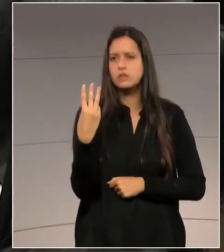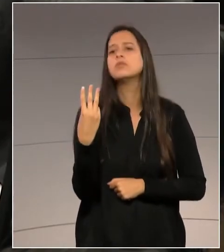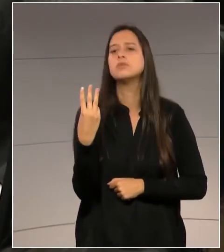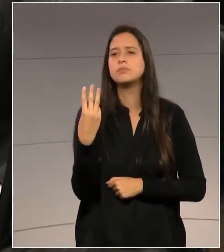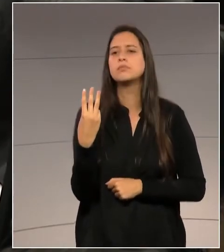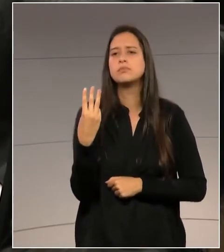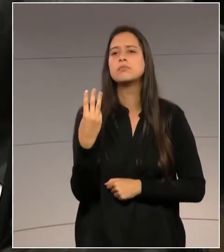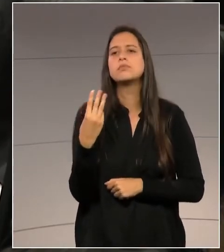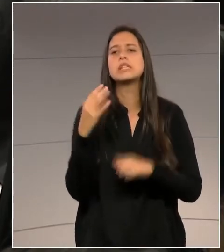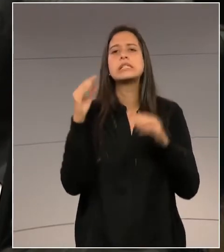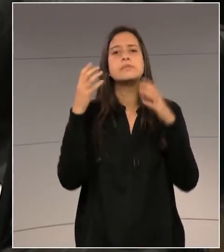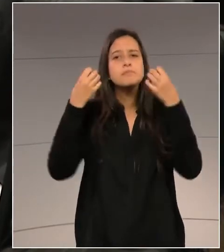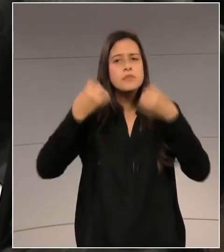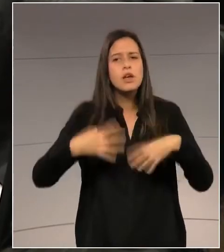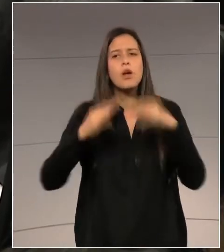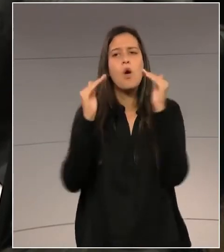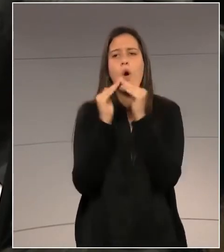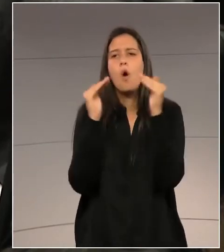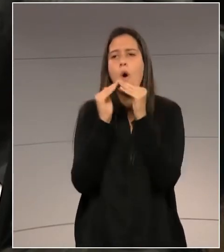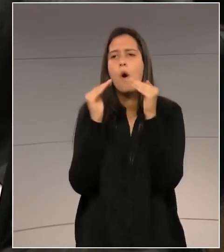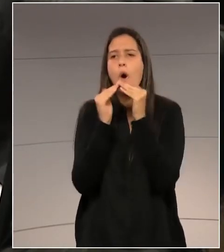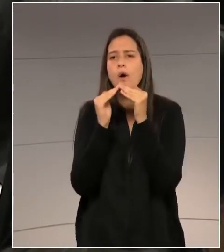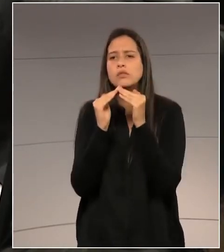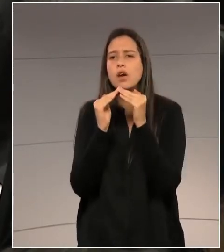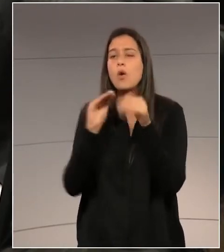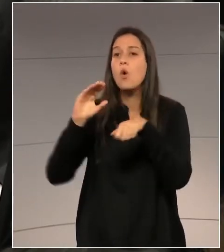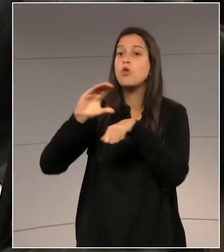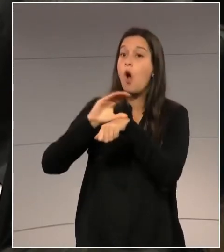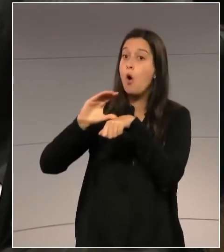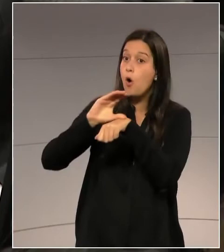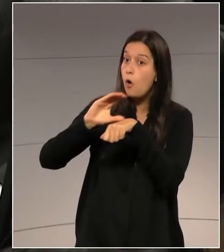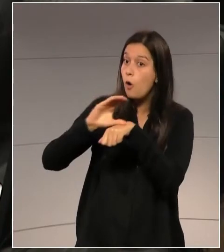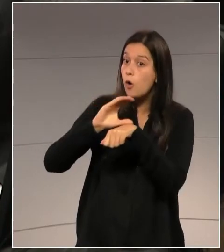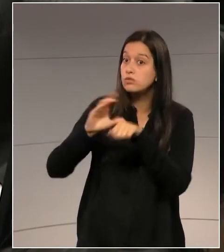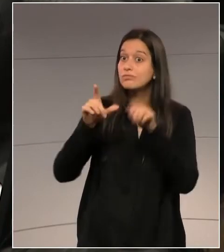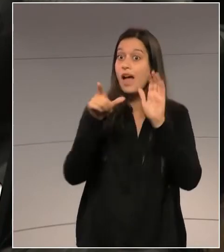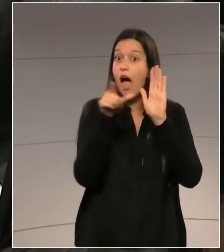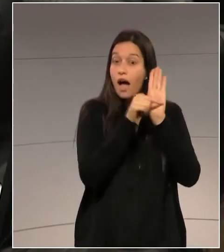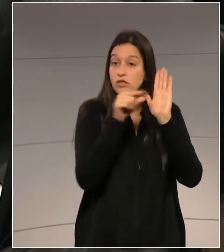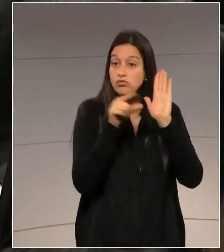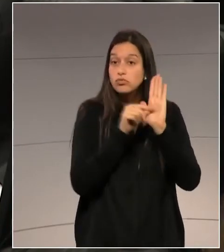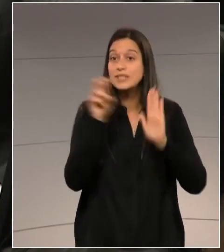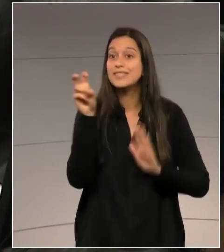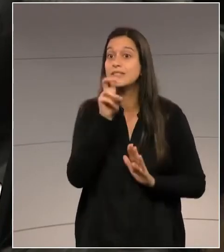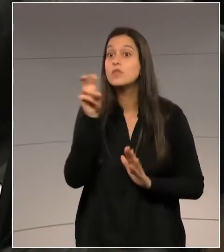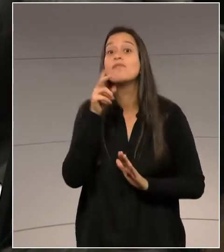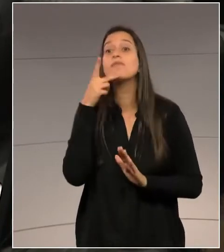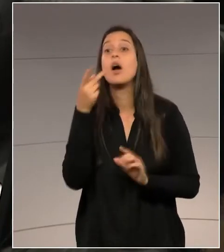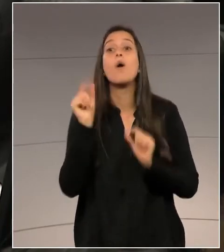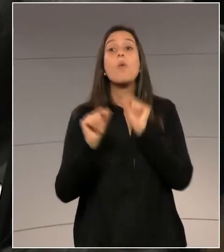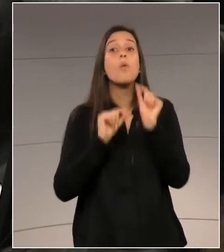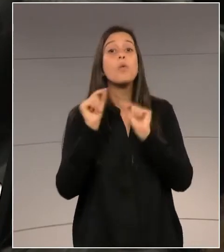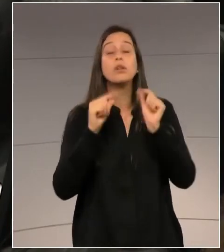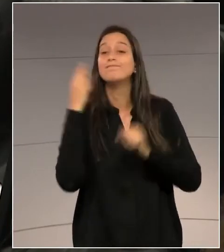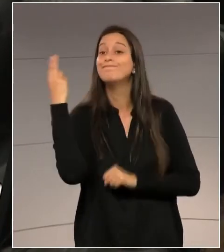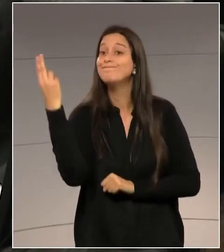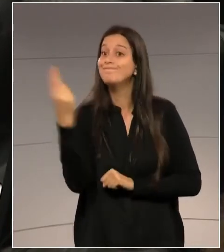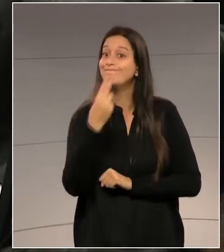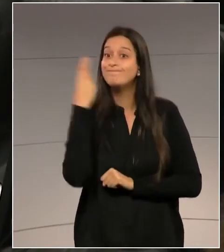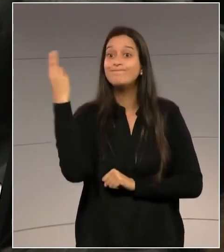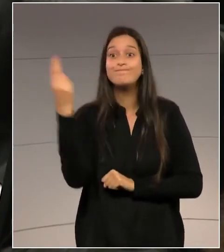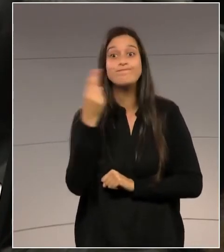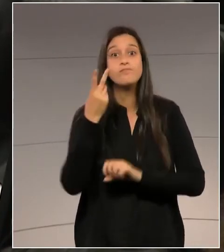combina com o artigo 5º da constituição para dizer que não poderia prender ninguém antes do trânsito em julgado